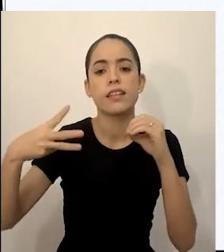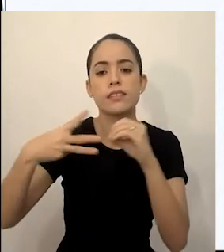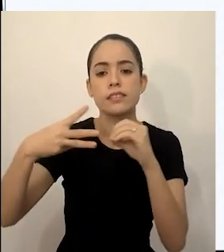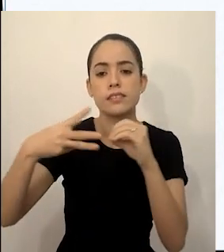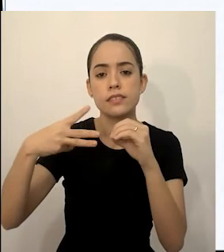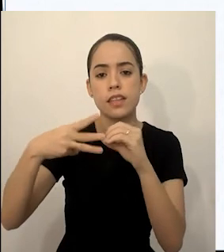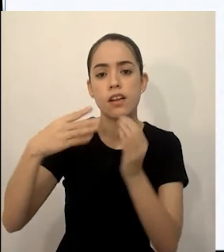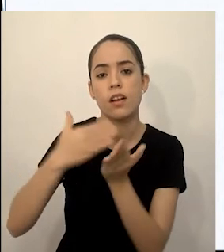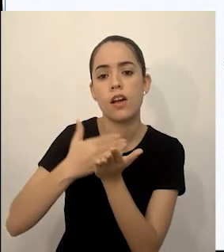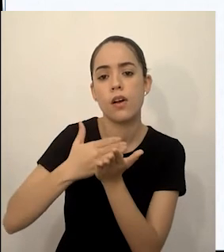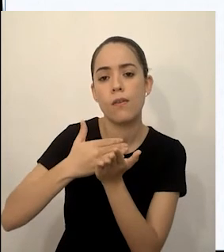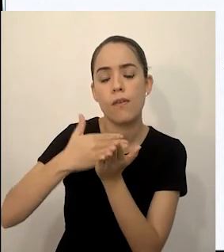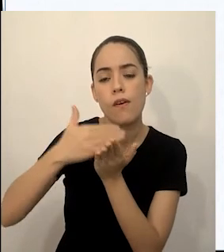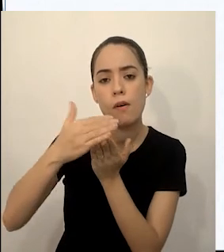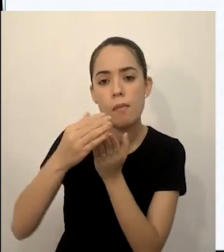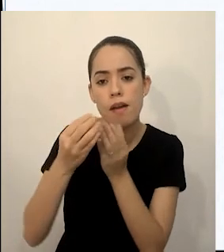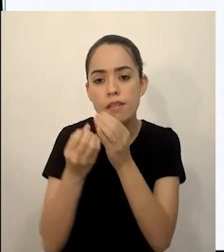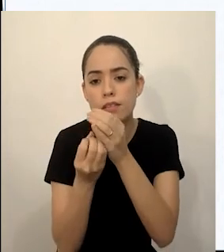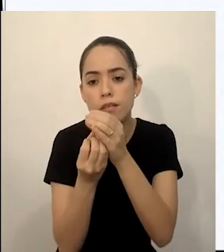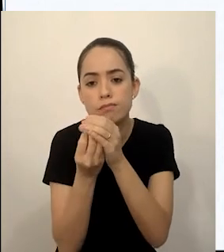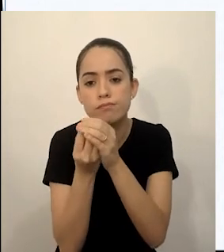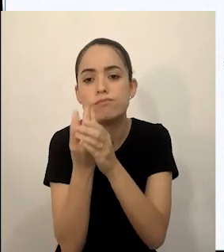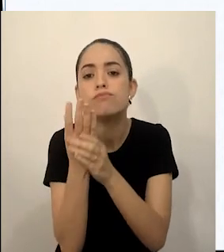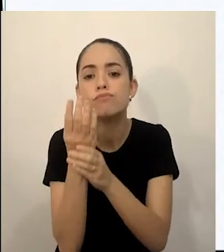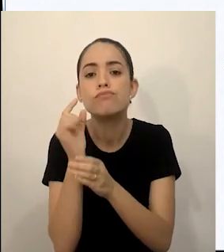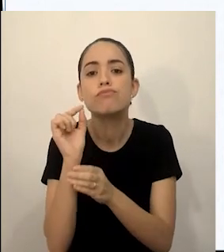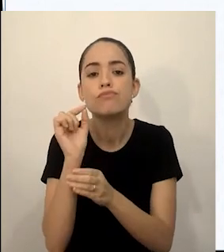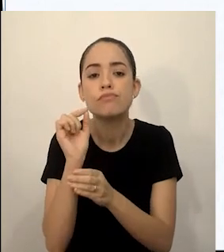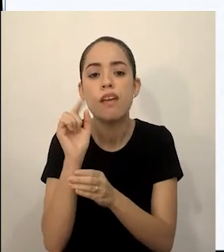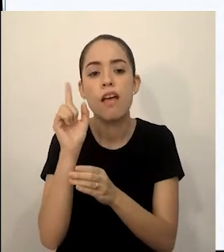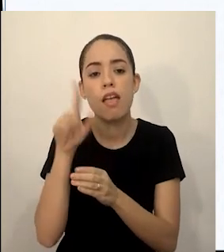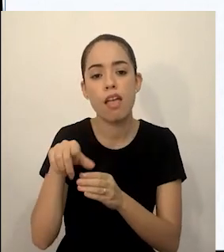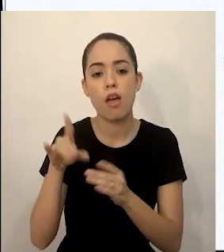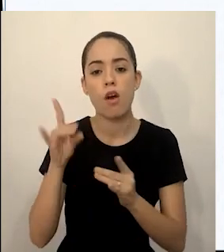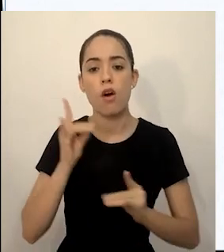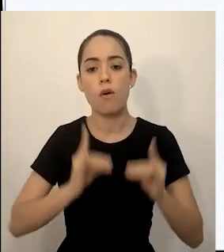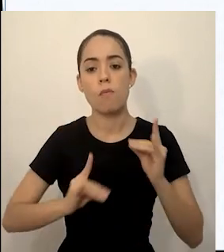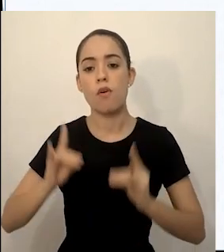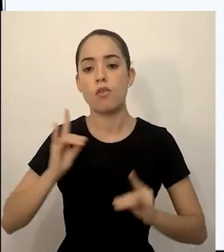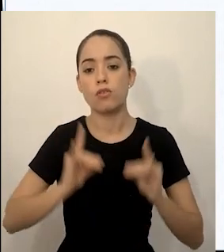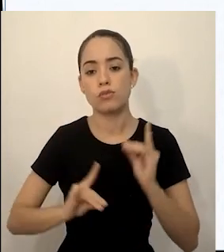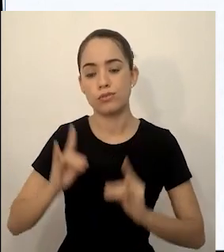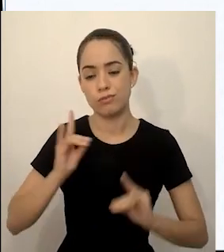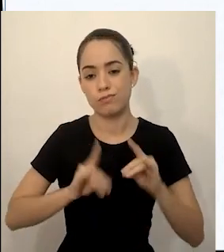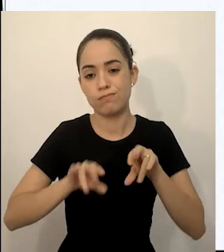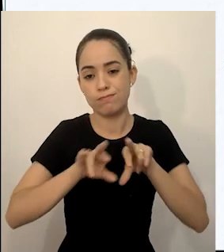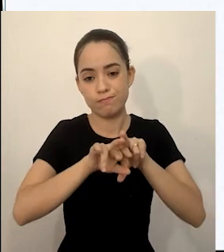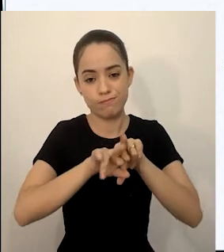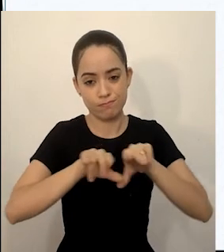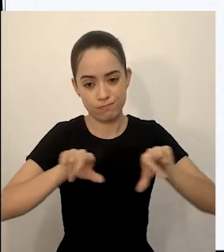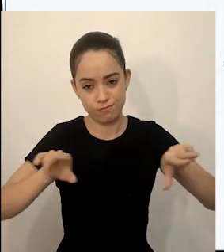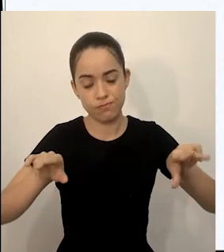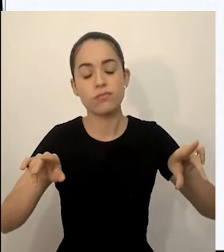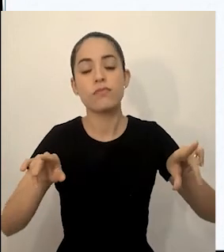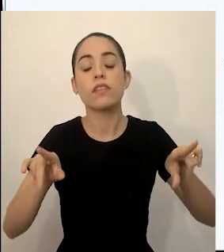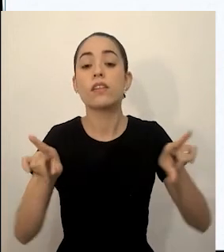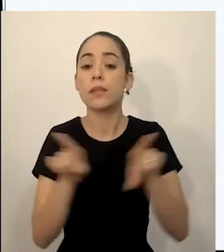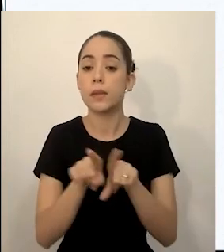cujas células iniciarão a produção de esteroides